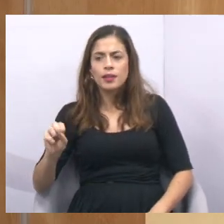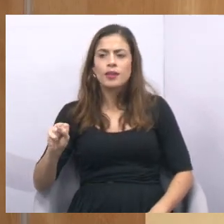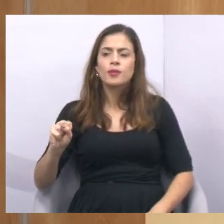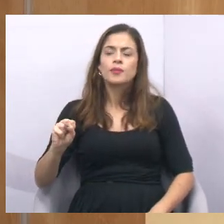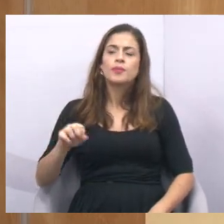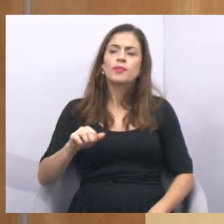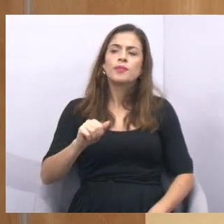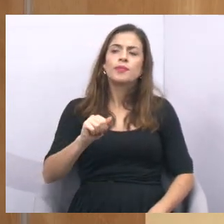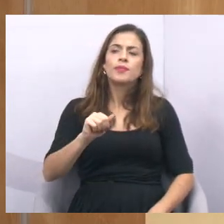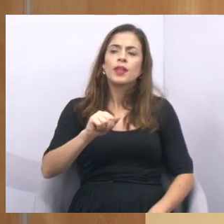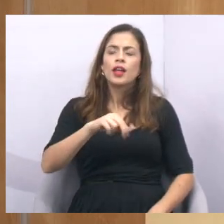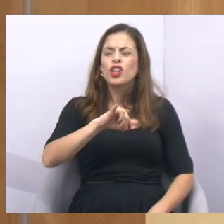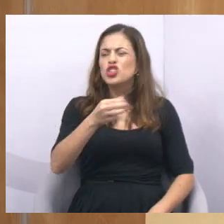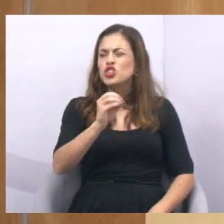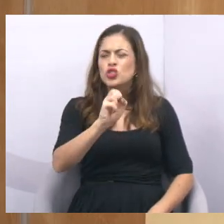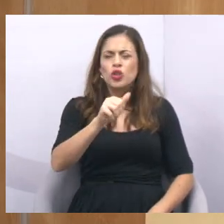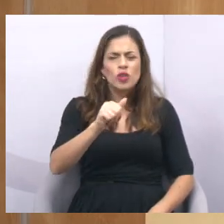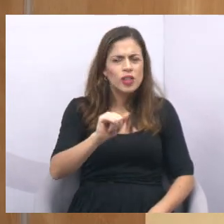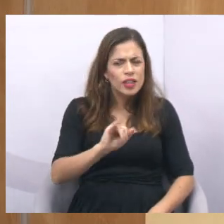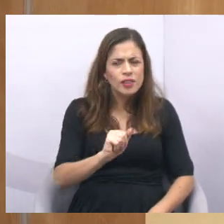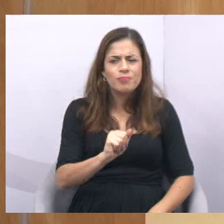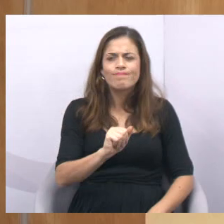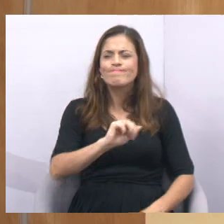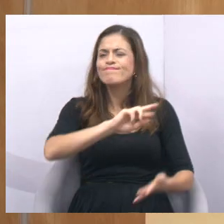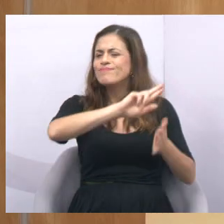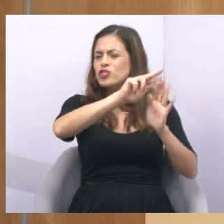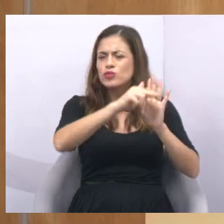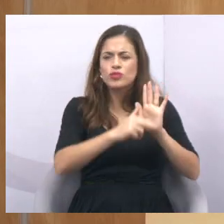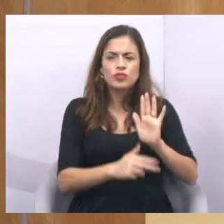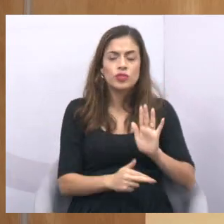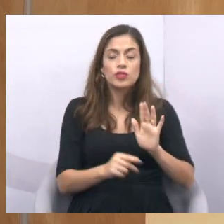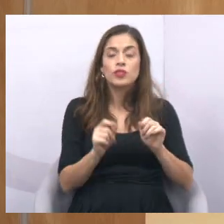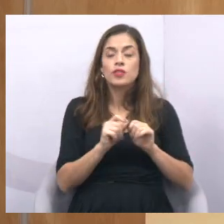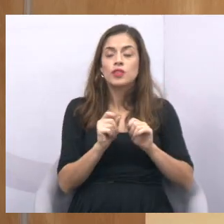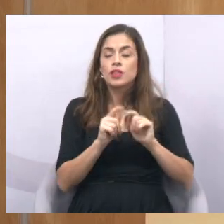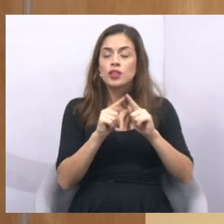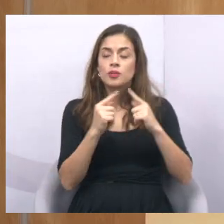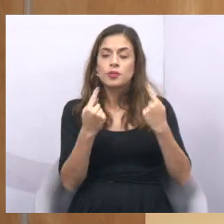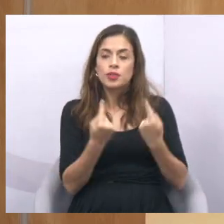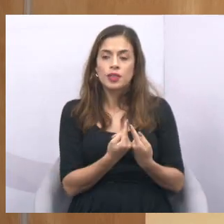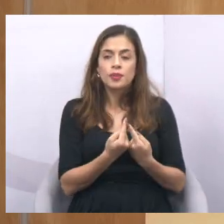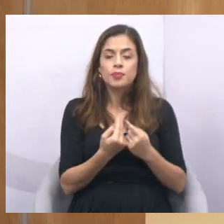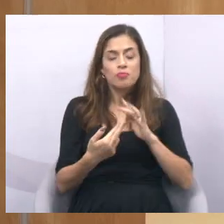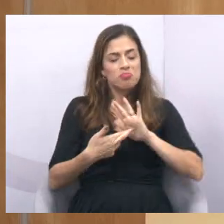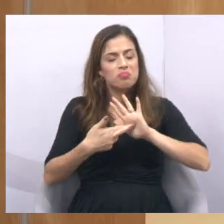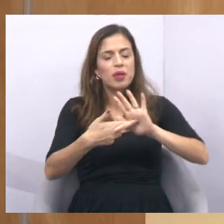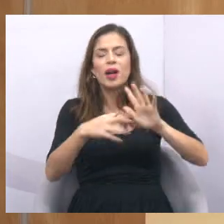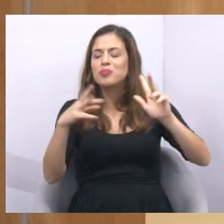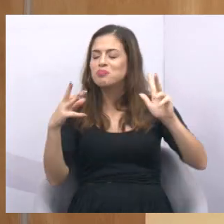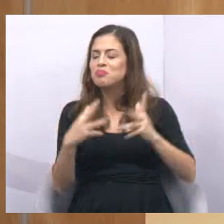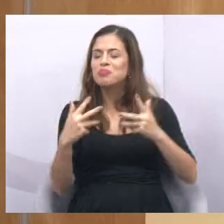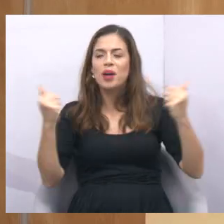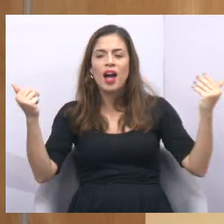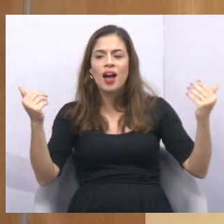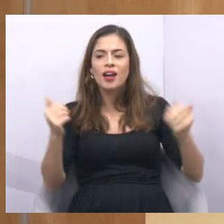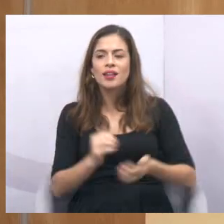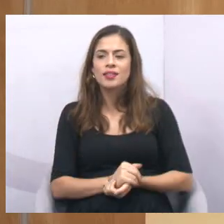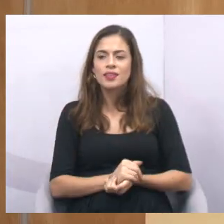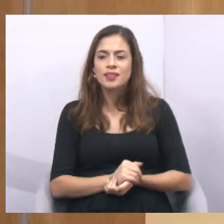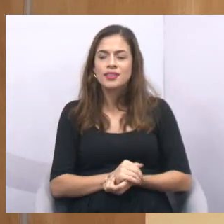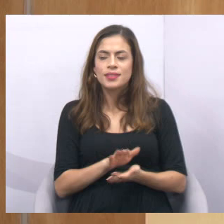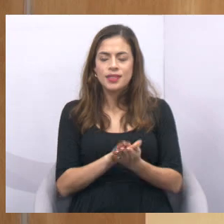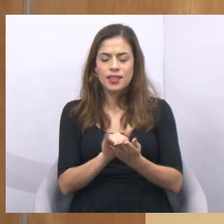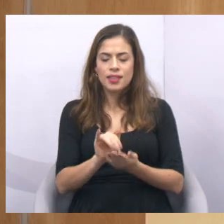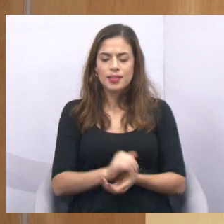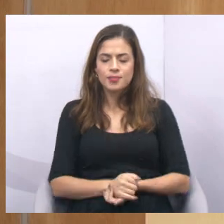e tantos outros, fizeram um time que brilhantemente representaram nossa cidade de Jacareí. Esse time